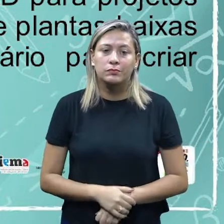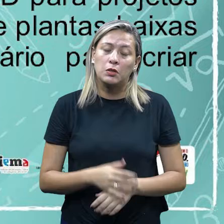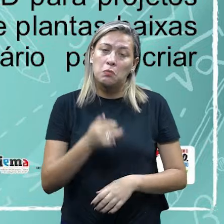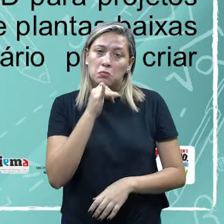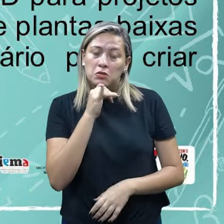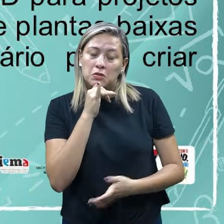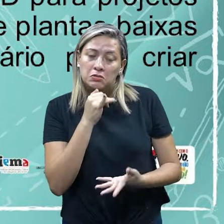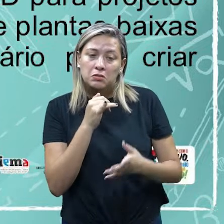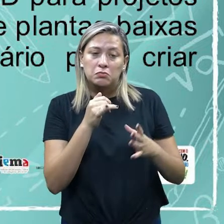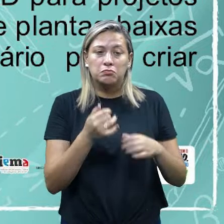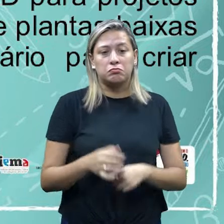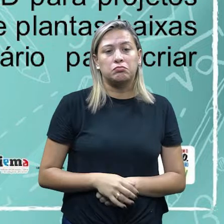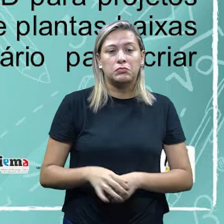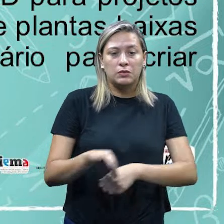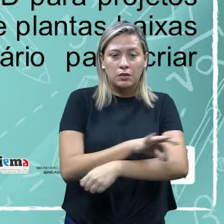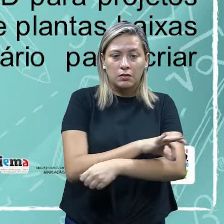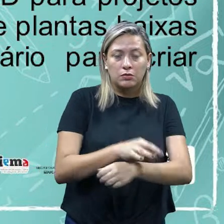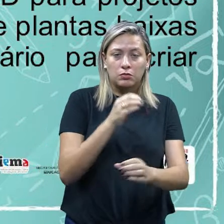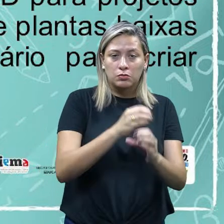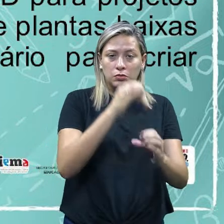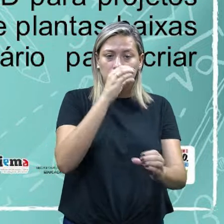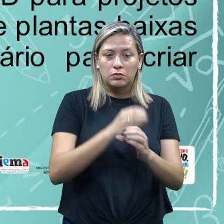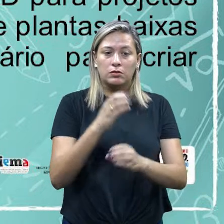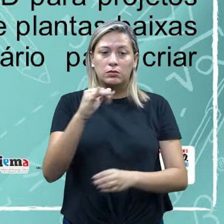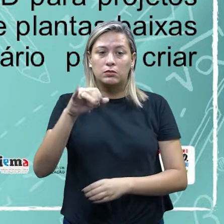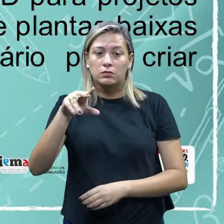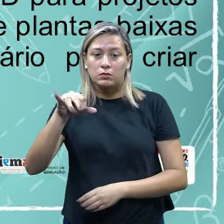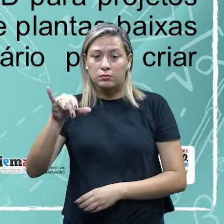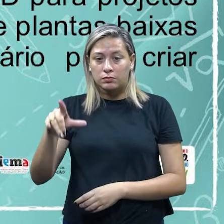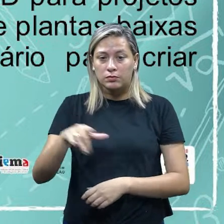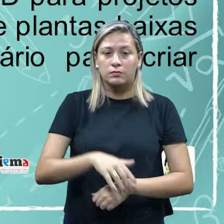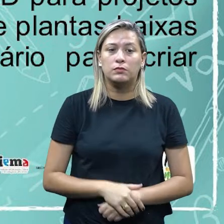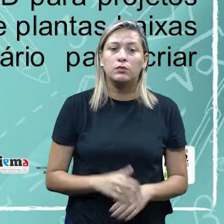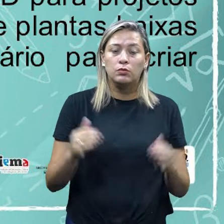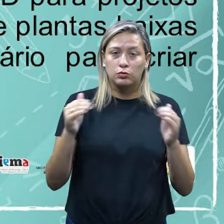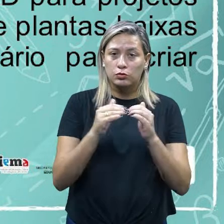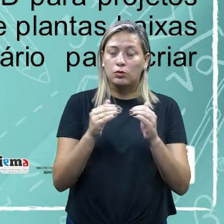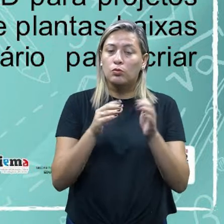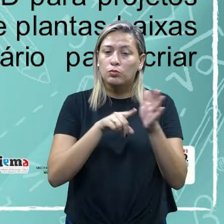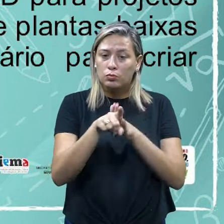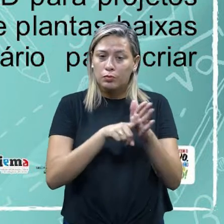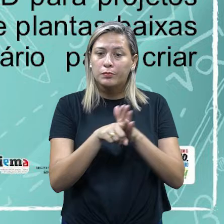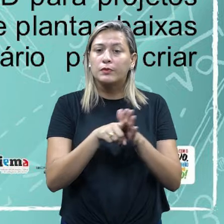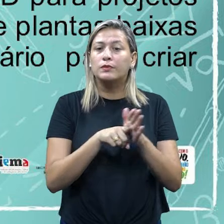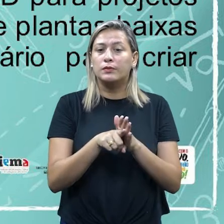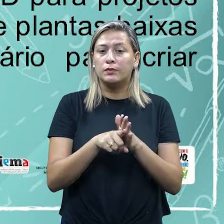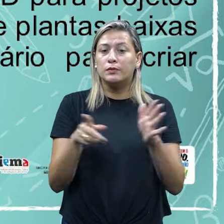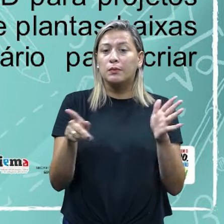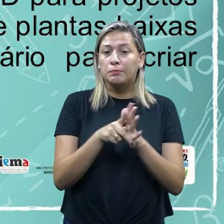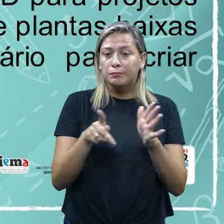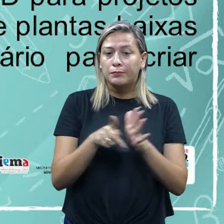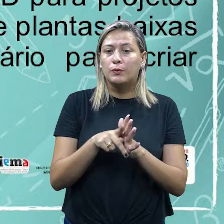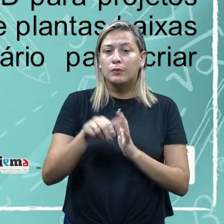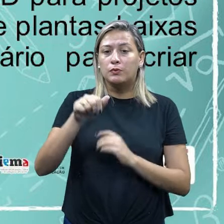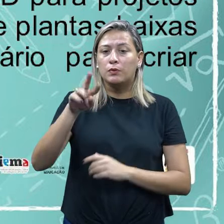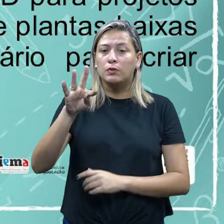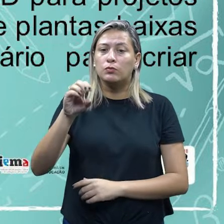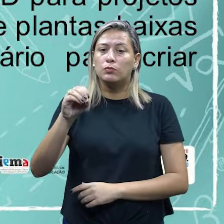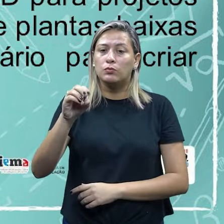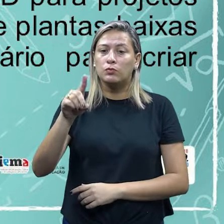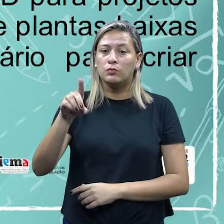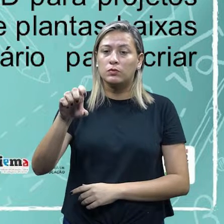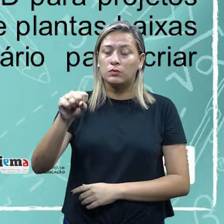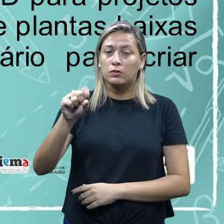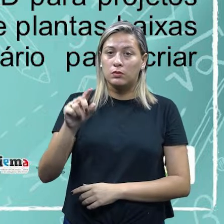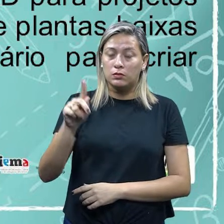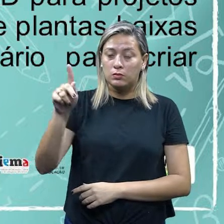exemplo, segundo os estudos da própria Autodesk, né, a empresa que produziu o software, né, o AutoCAD, o AutoCAD para projetos